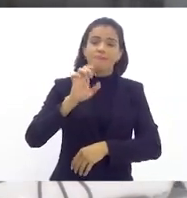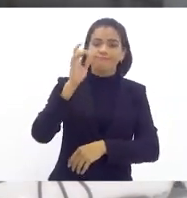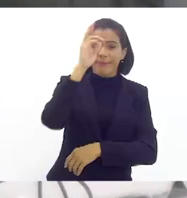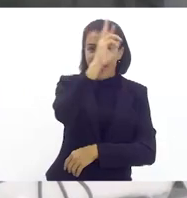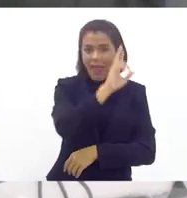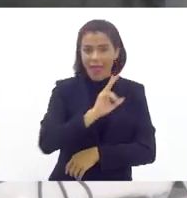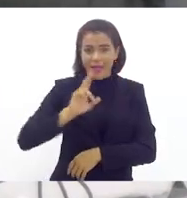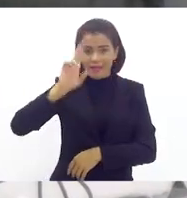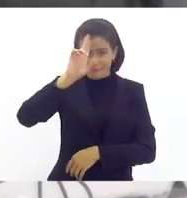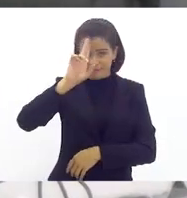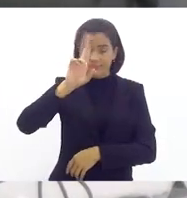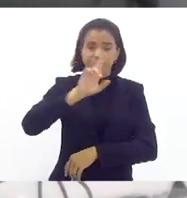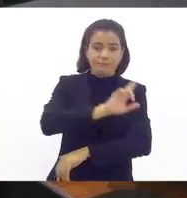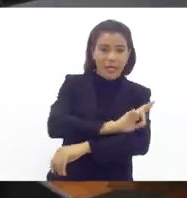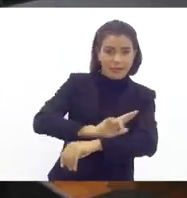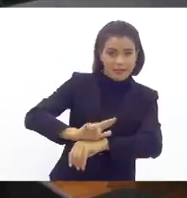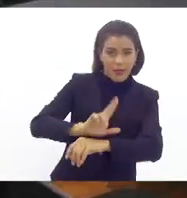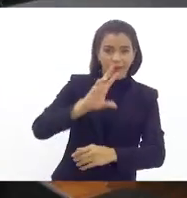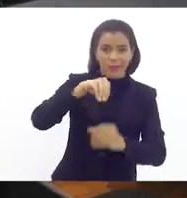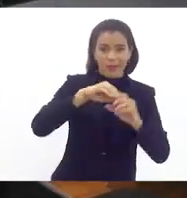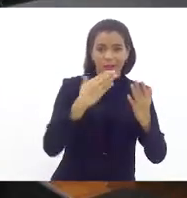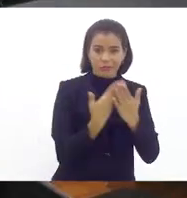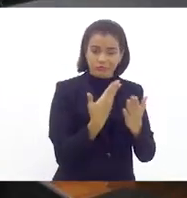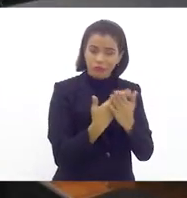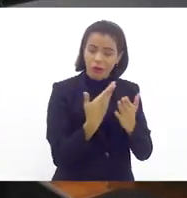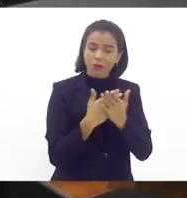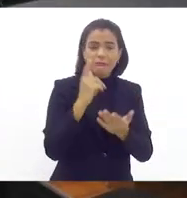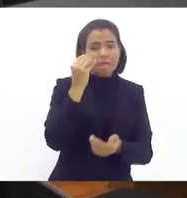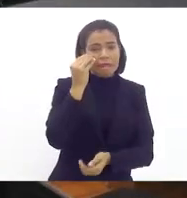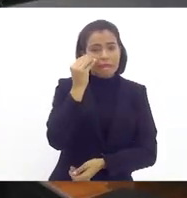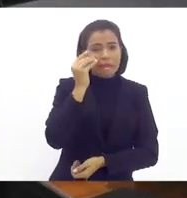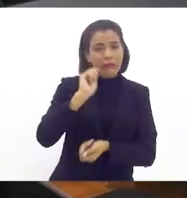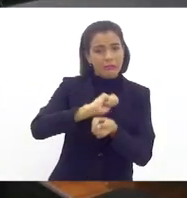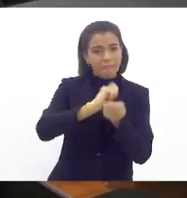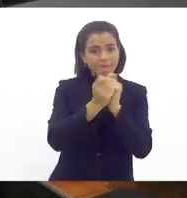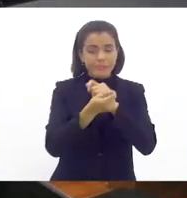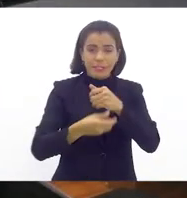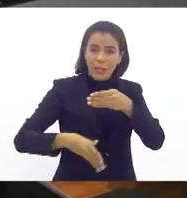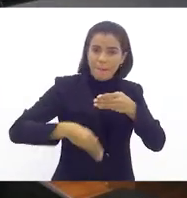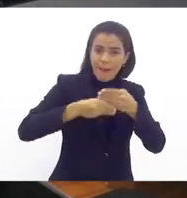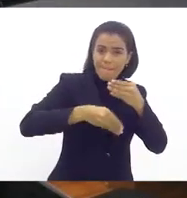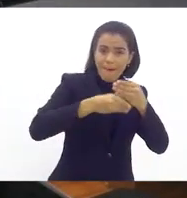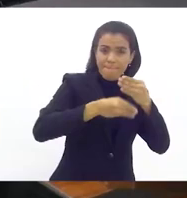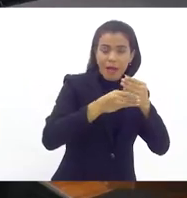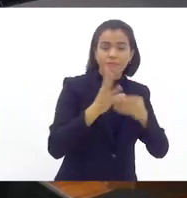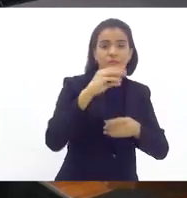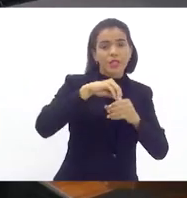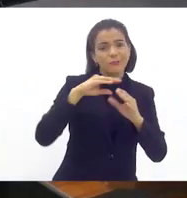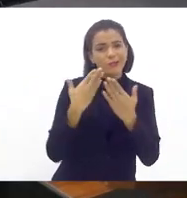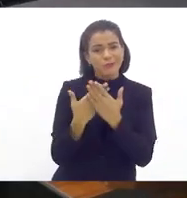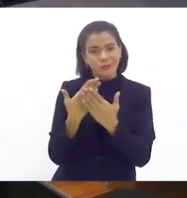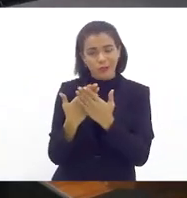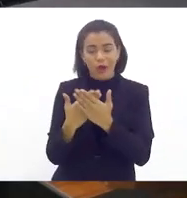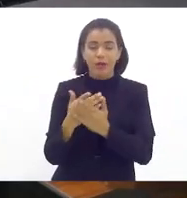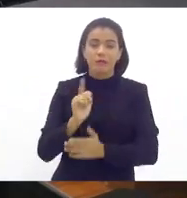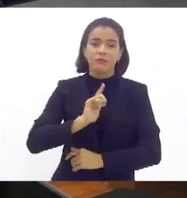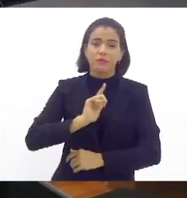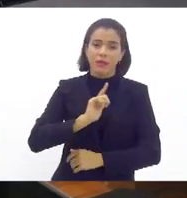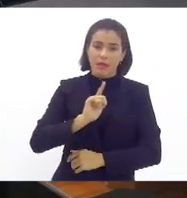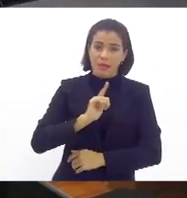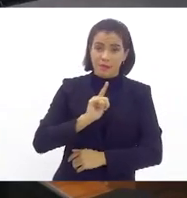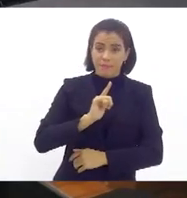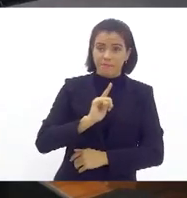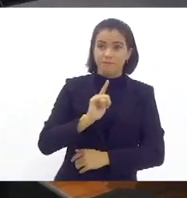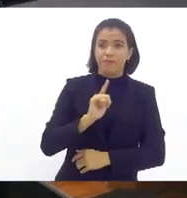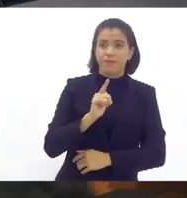eles acompanham e buscam implementar as medidas dentro do colégio. Ali nós temos a semana,